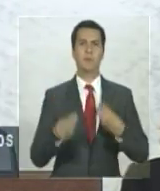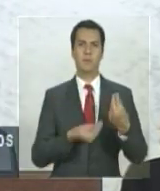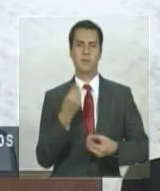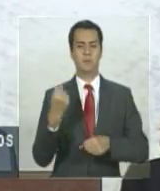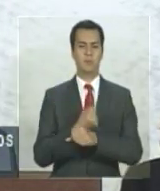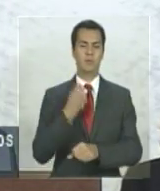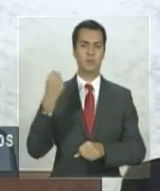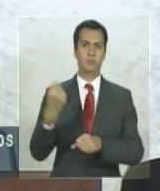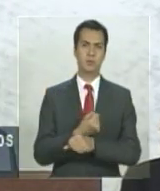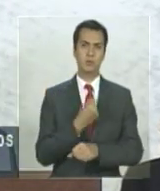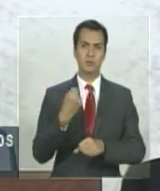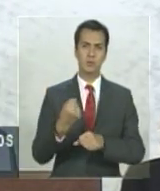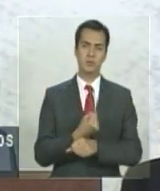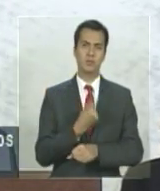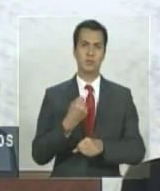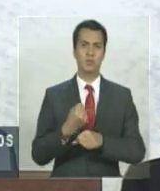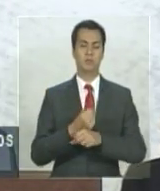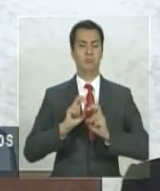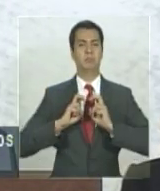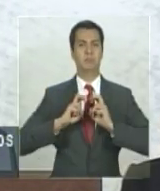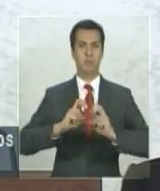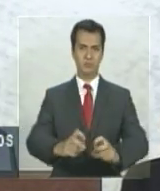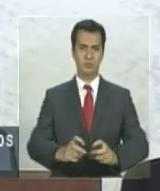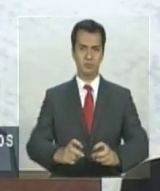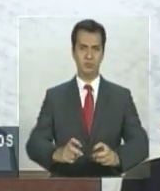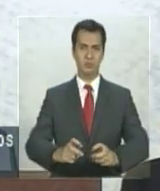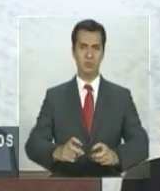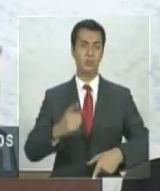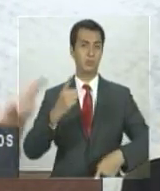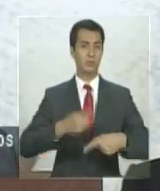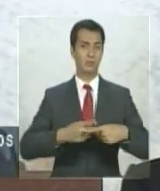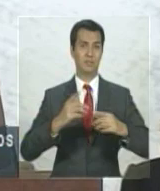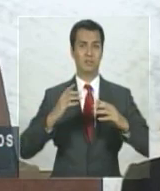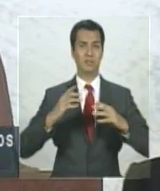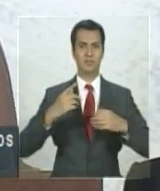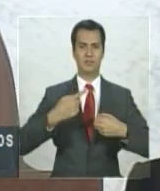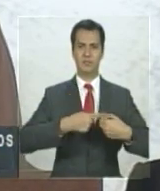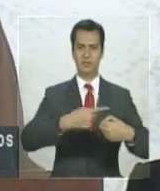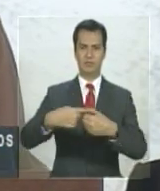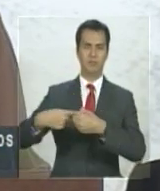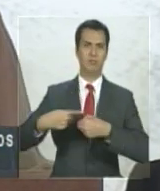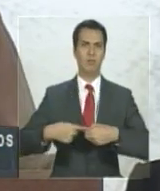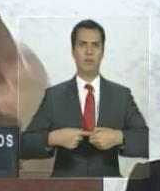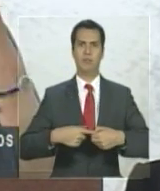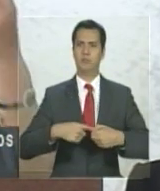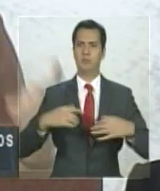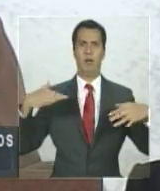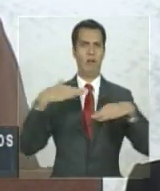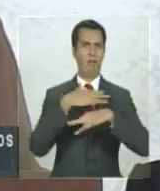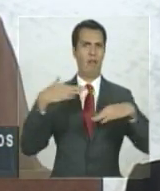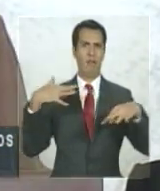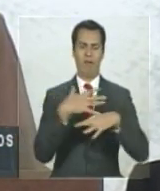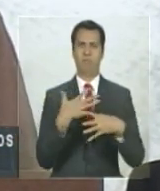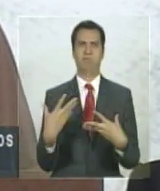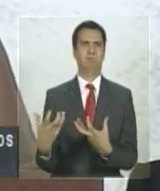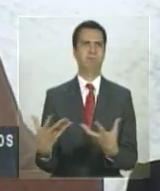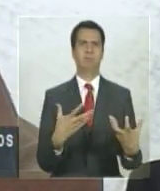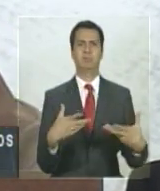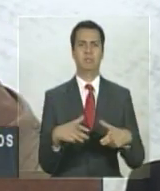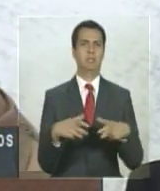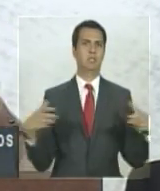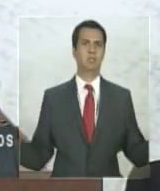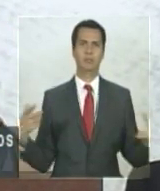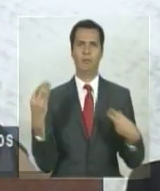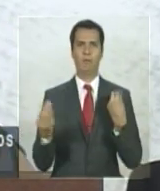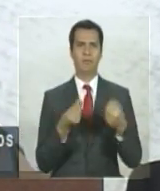construir o transporte metrô com a cidade em funcionamento. É um duplo desafio, é o